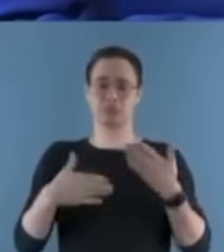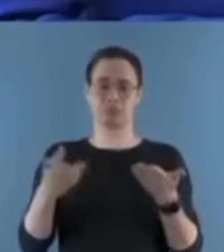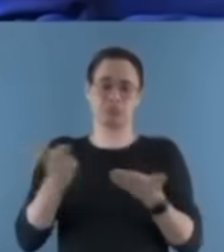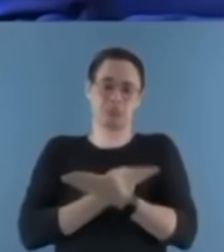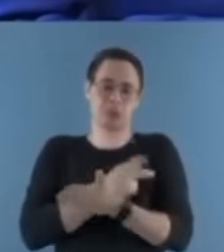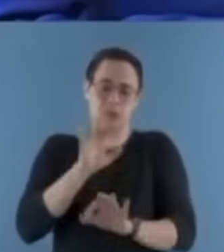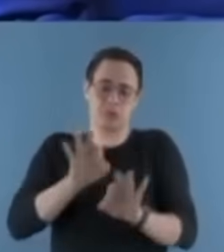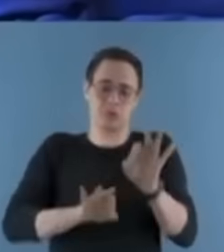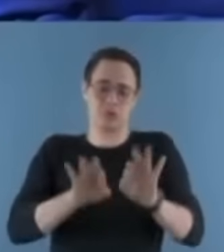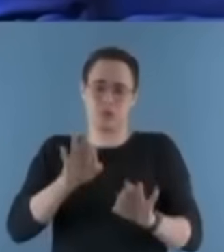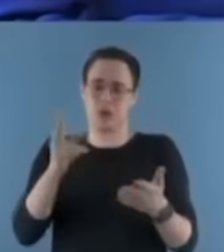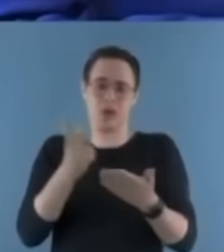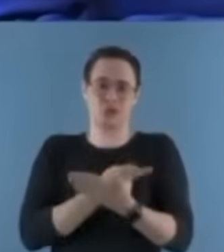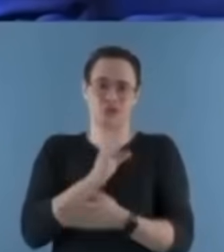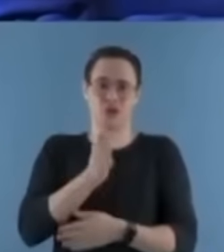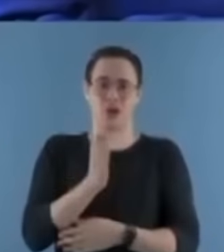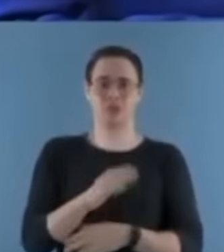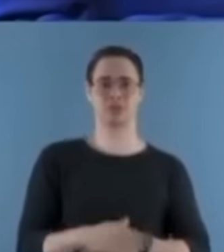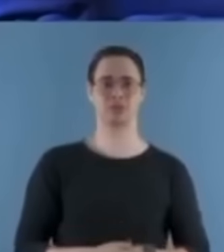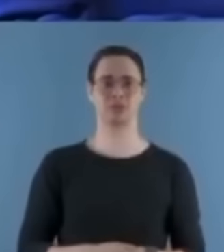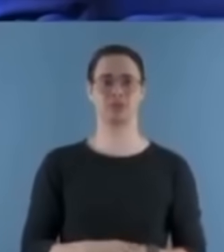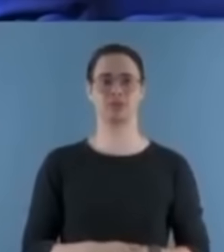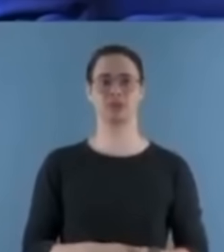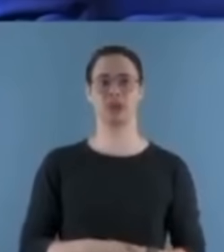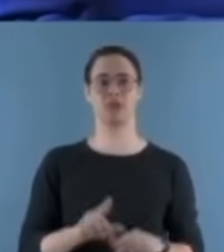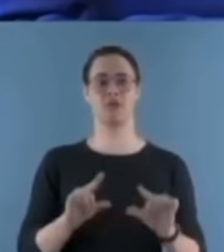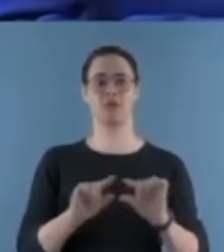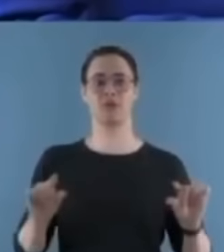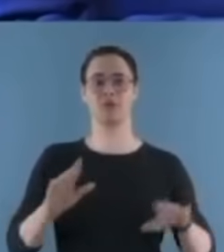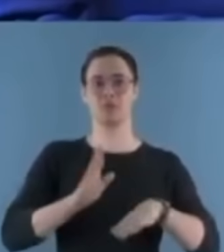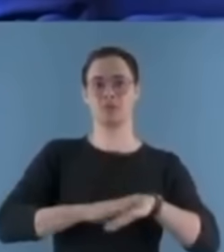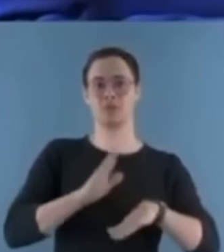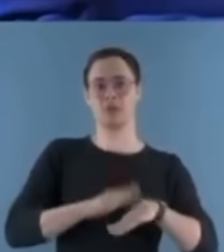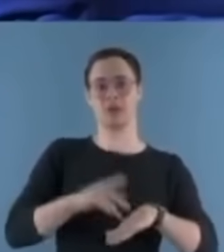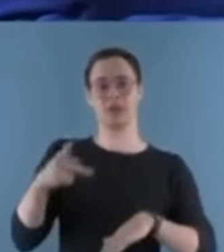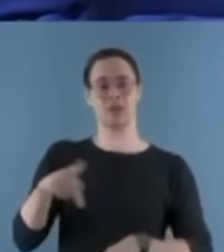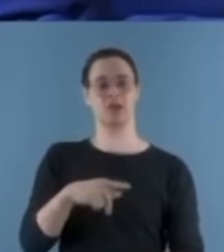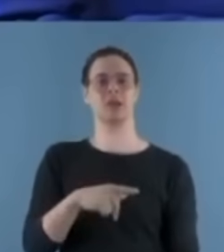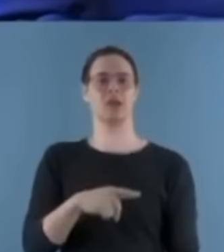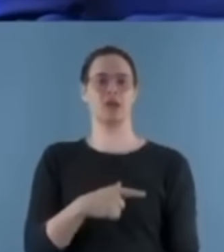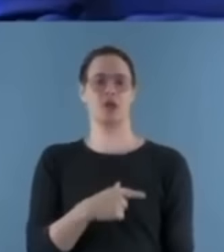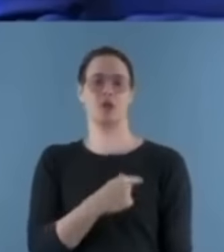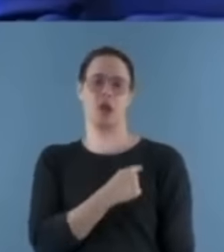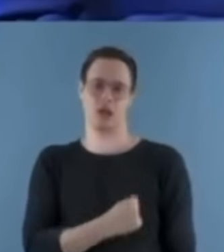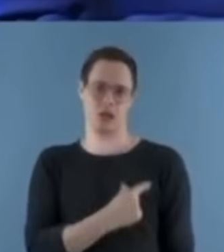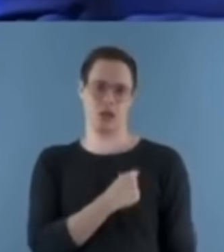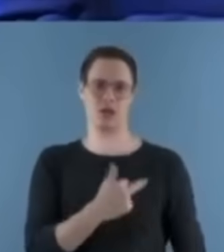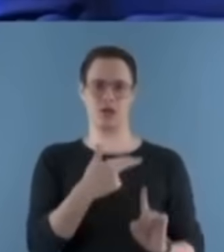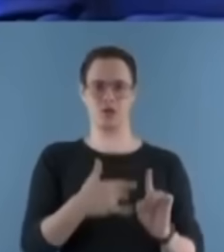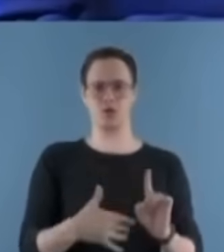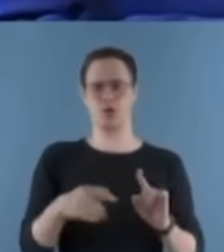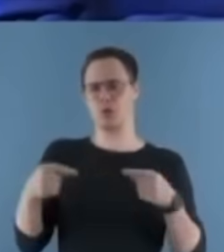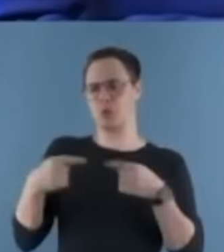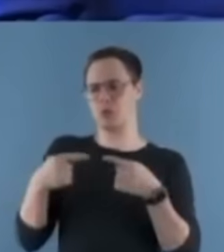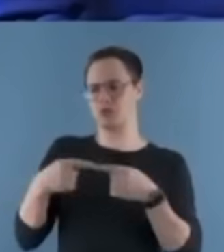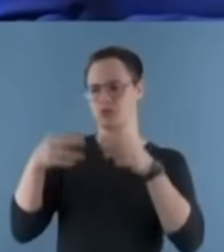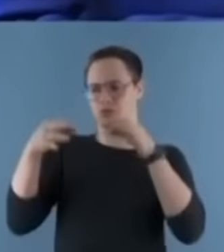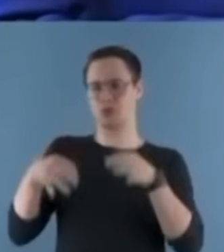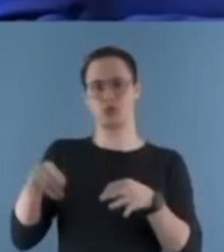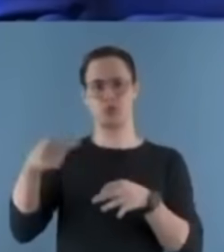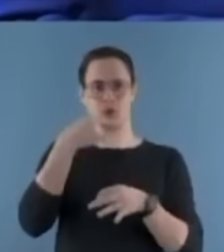planejado simplesmente para dar errado. Essa frase aqui foi a frase da relatora, que encaixa perfeitamente com o